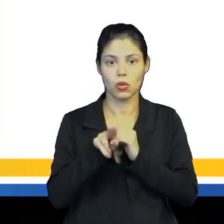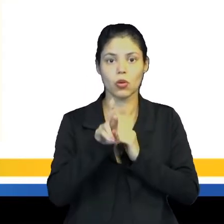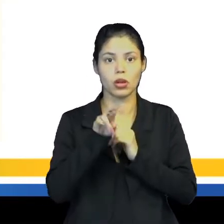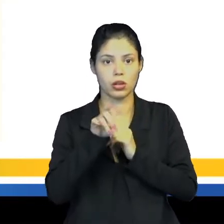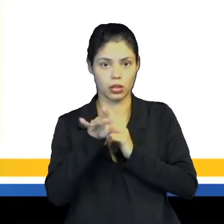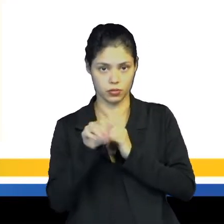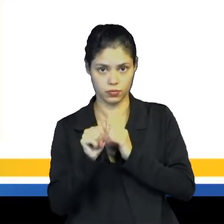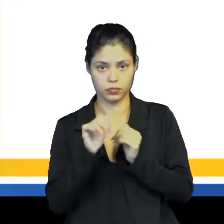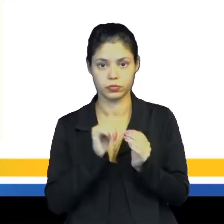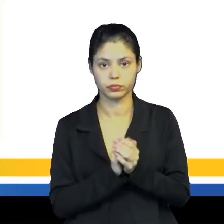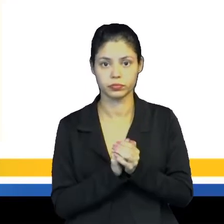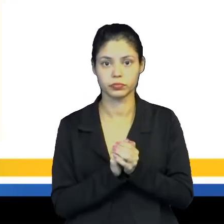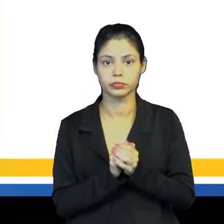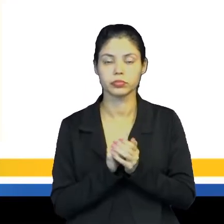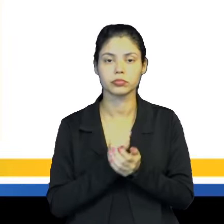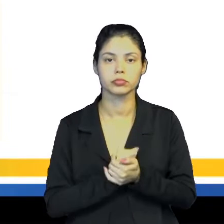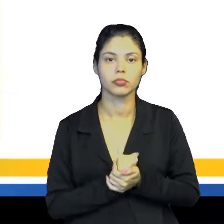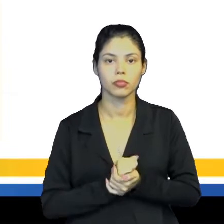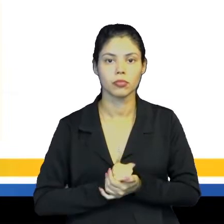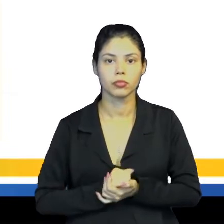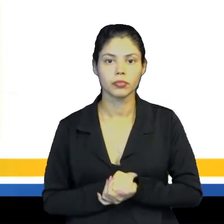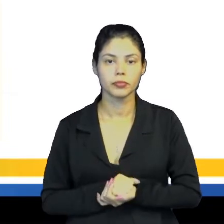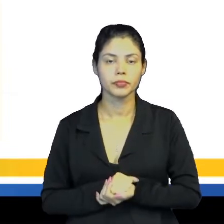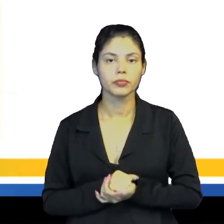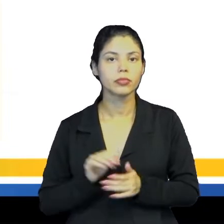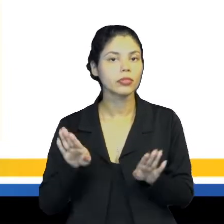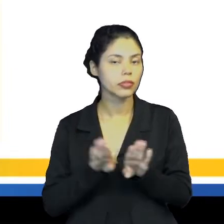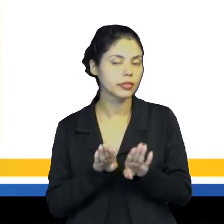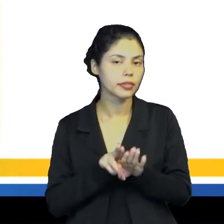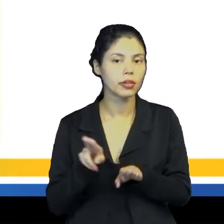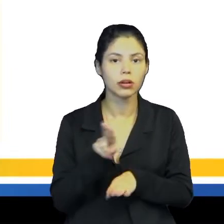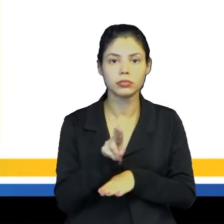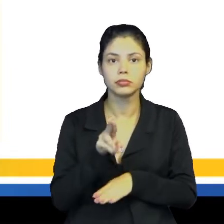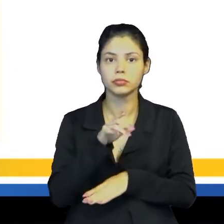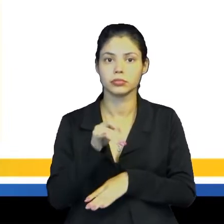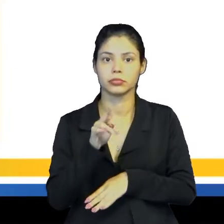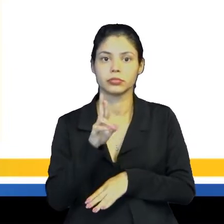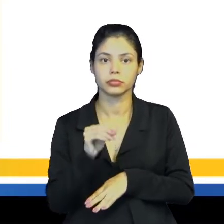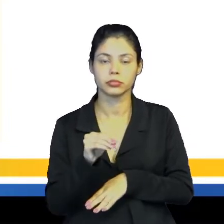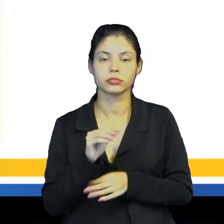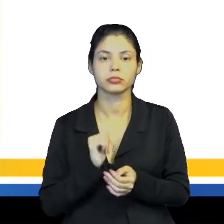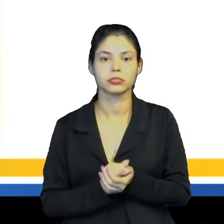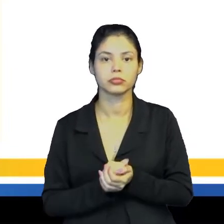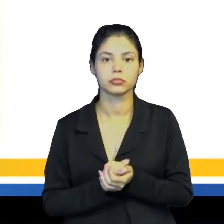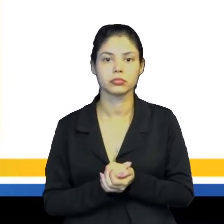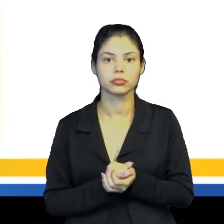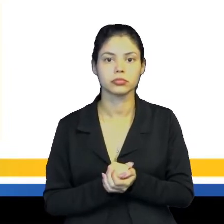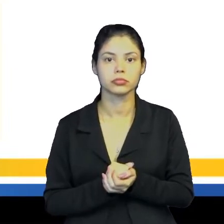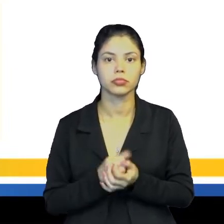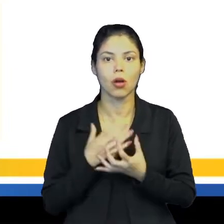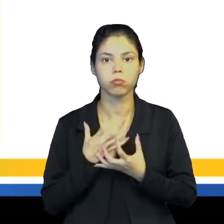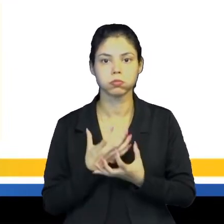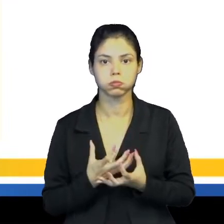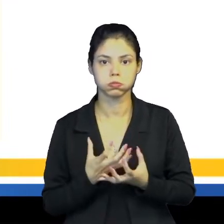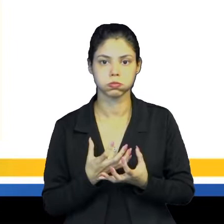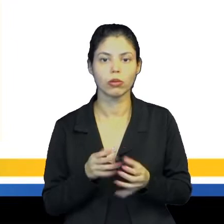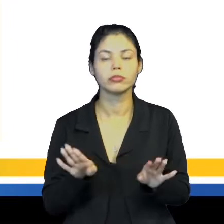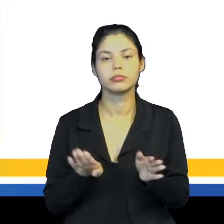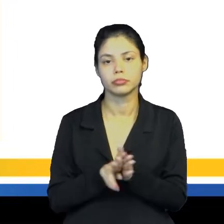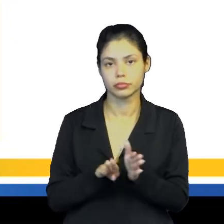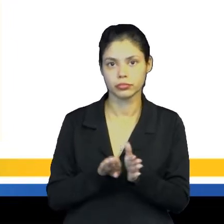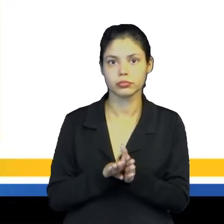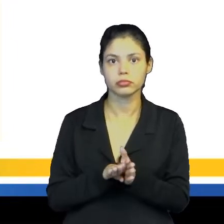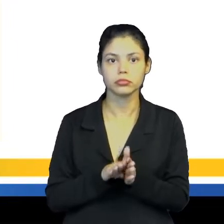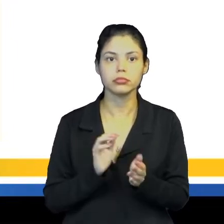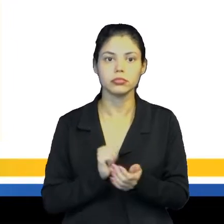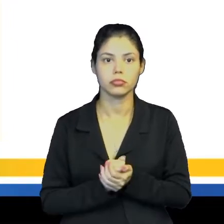que fica em cima da glande. Temos também aí o escroto, que é uma bolsa de pele grossa que contém